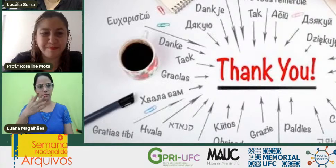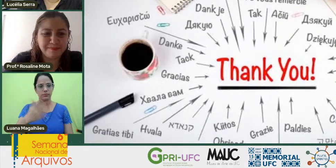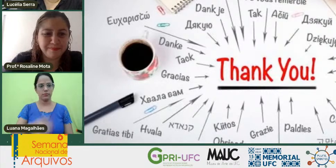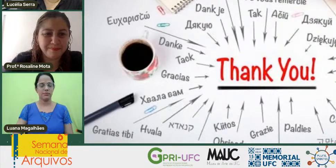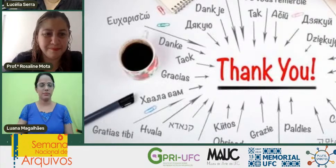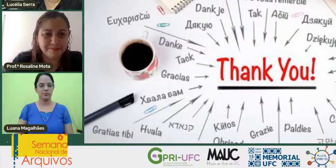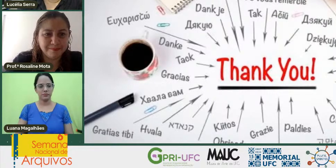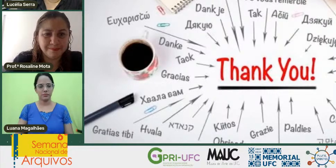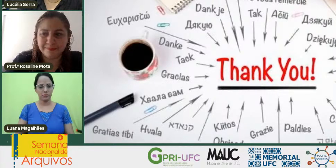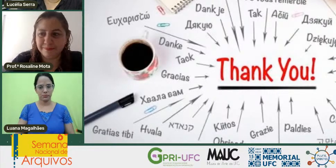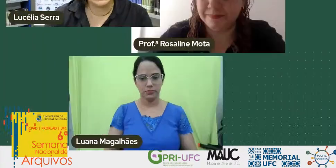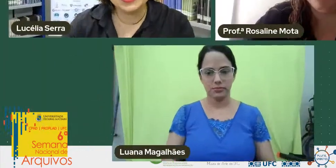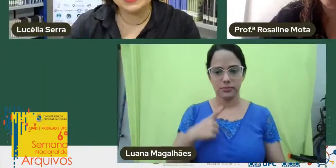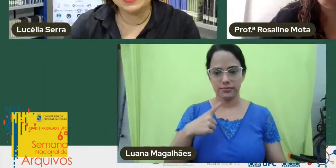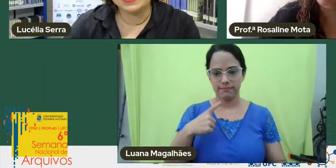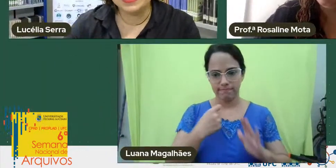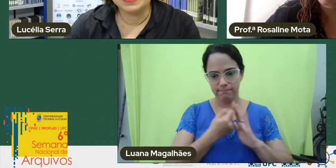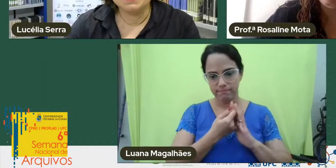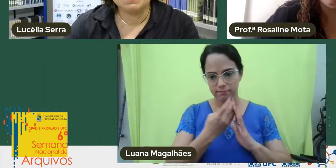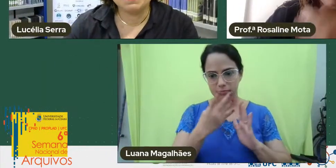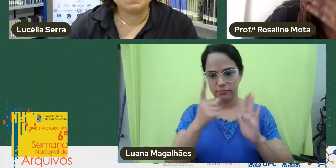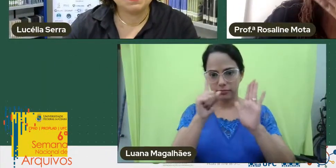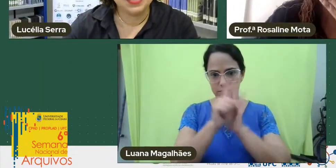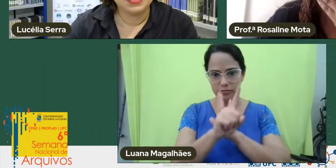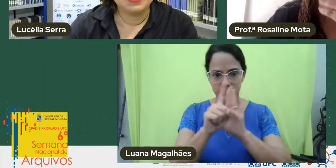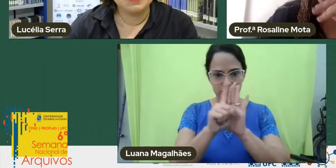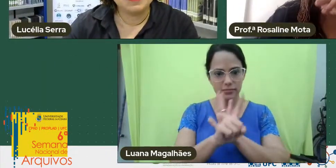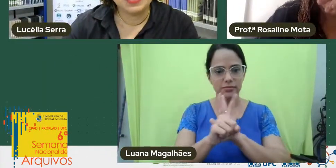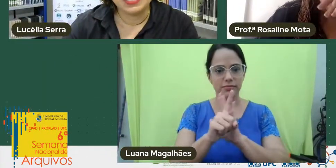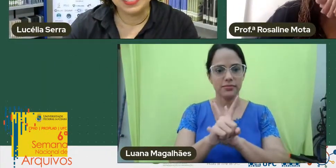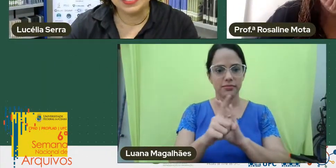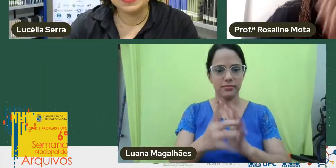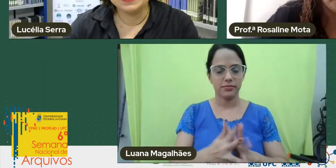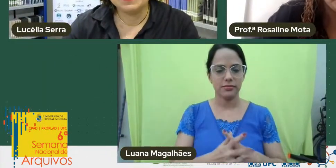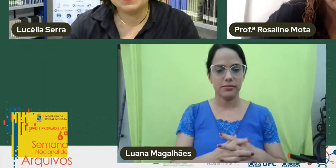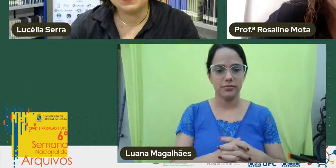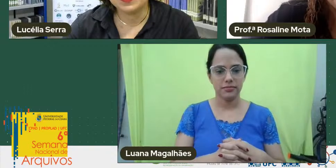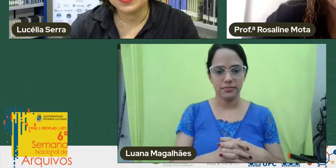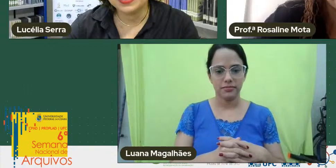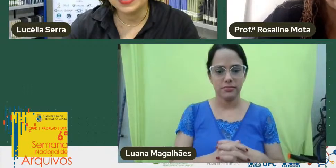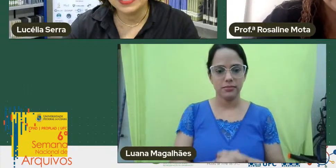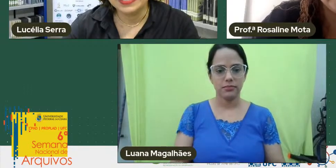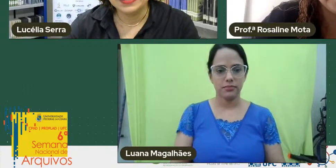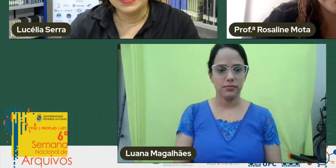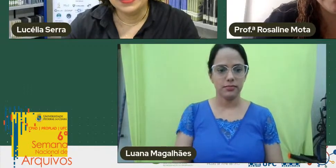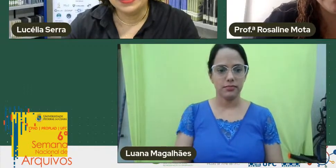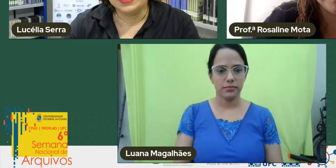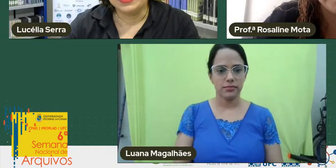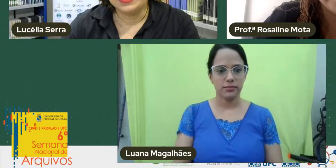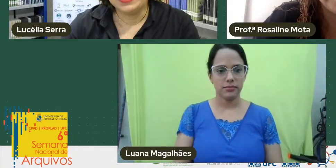Nós temos algumas perguntas aqui. Vamos lá.